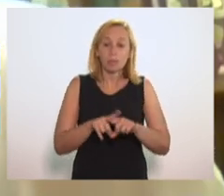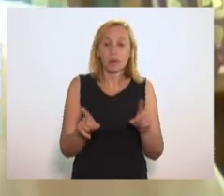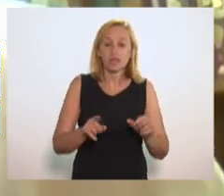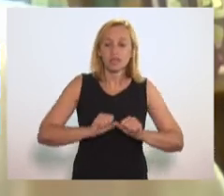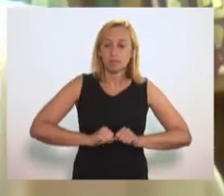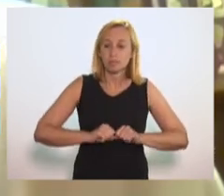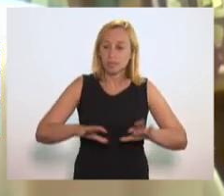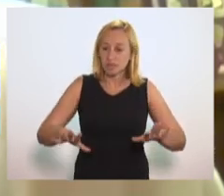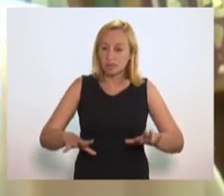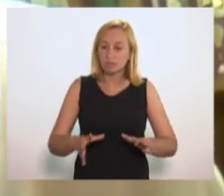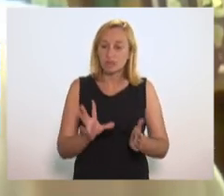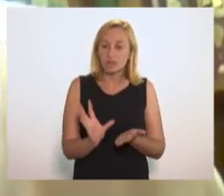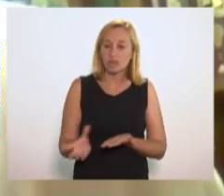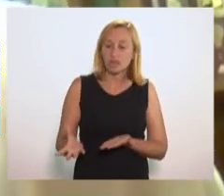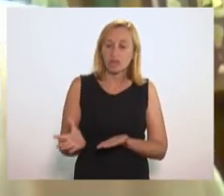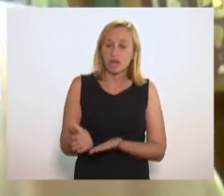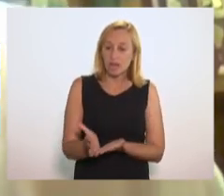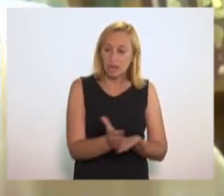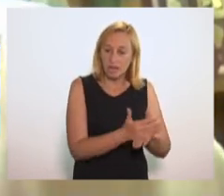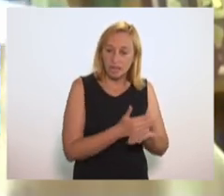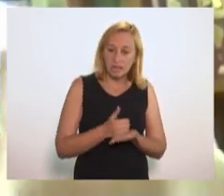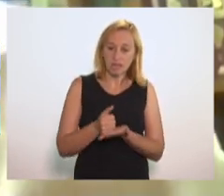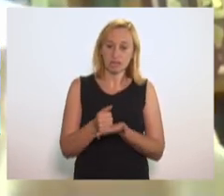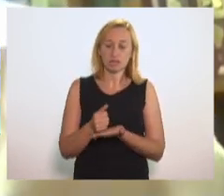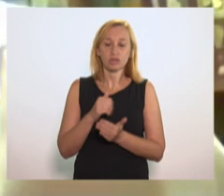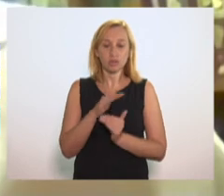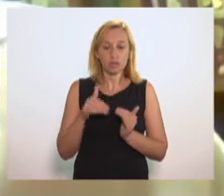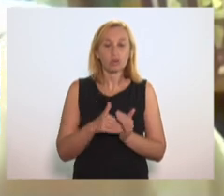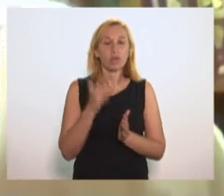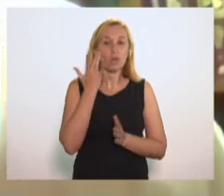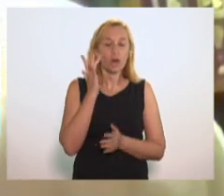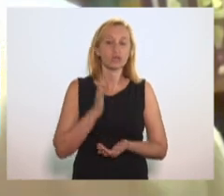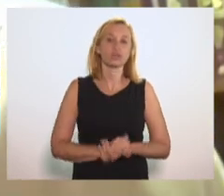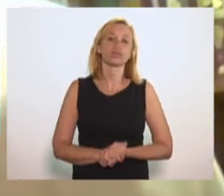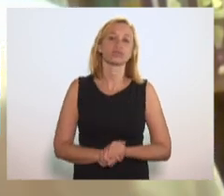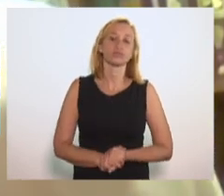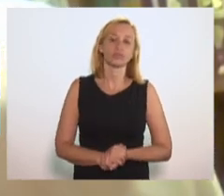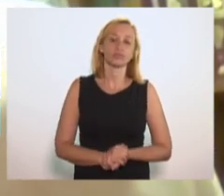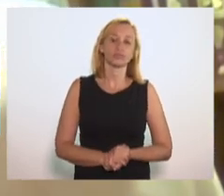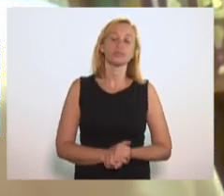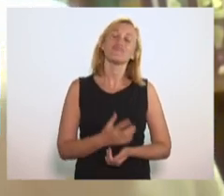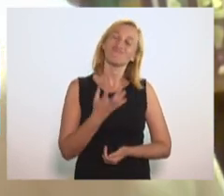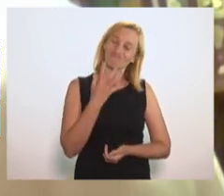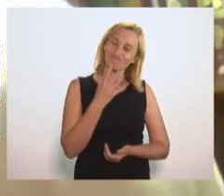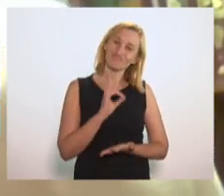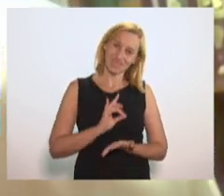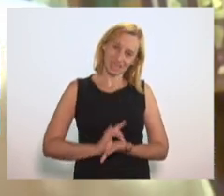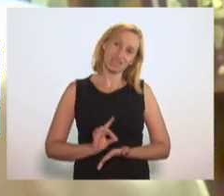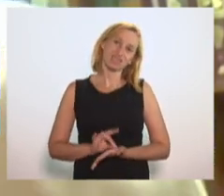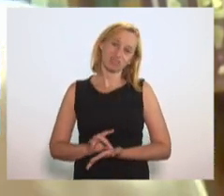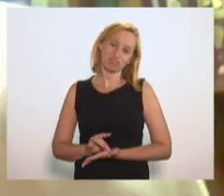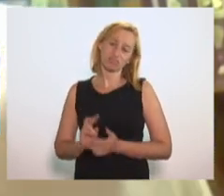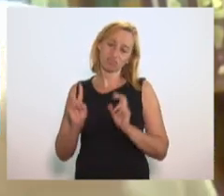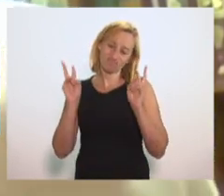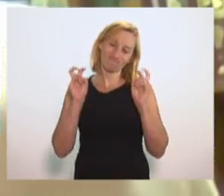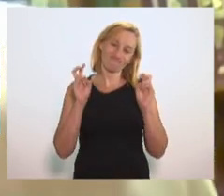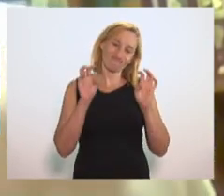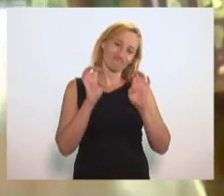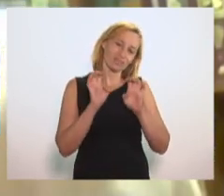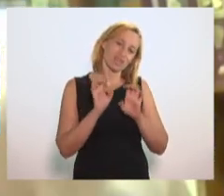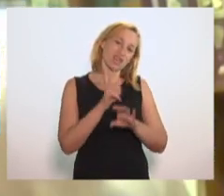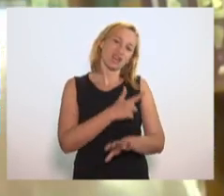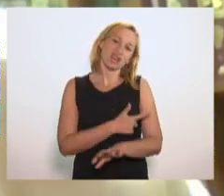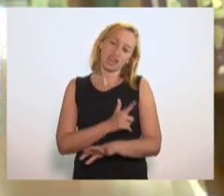com queda de arrecadação e tudo então eu acho com toda sinceridade ter uma questão ética